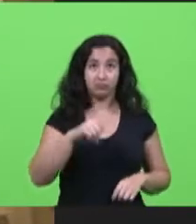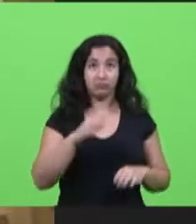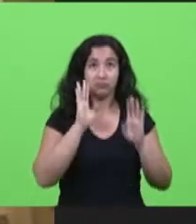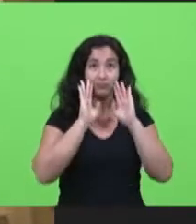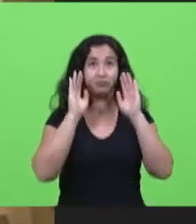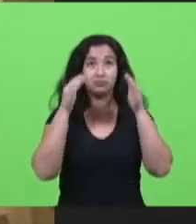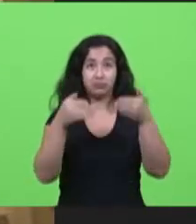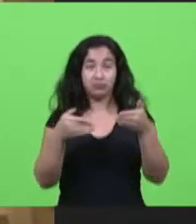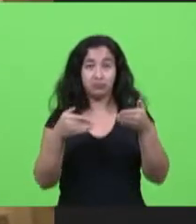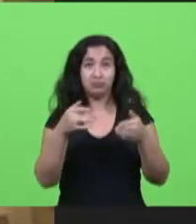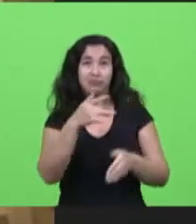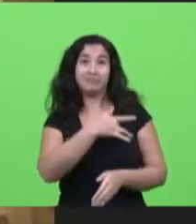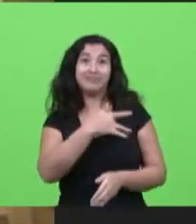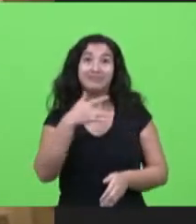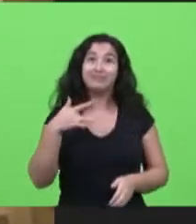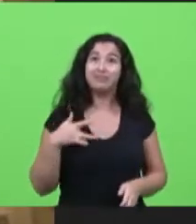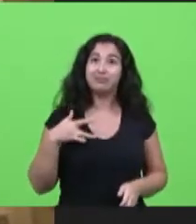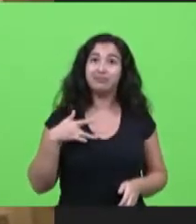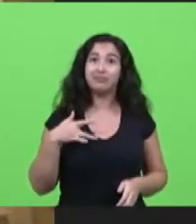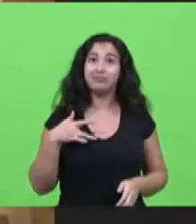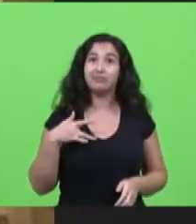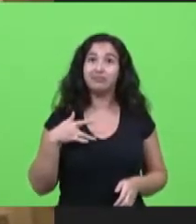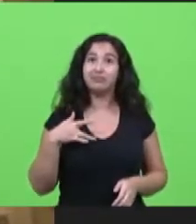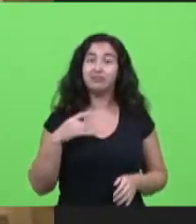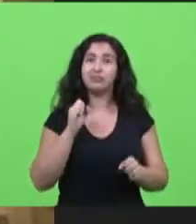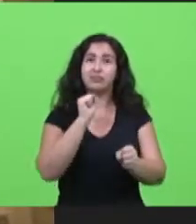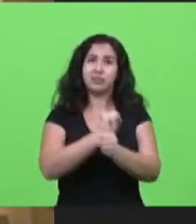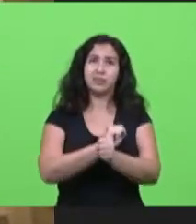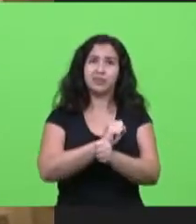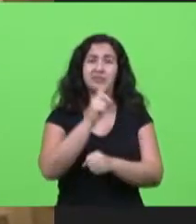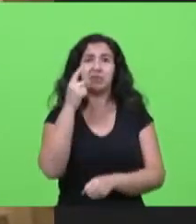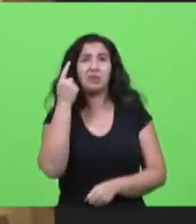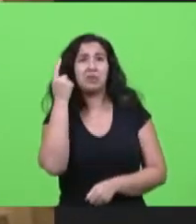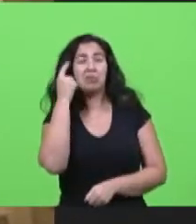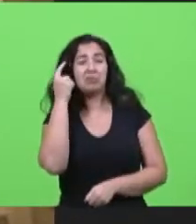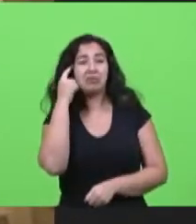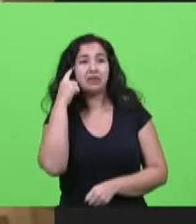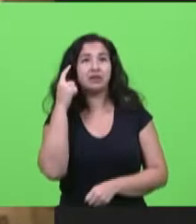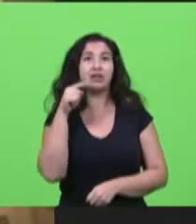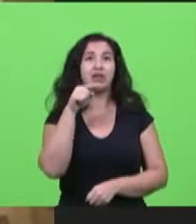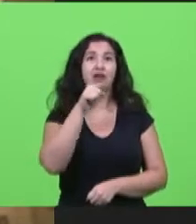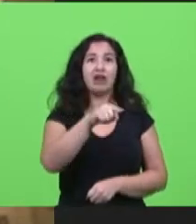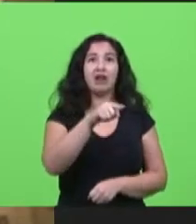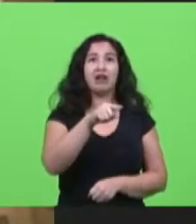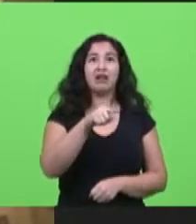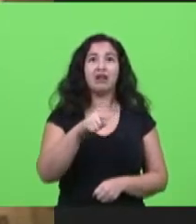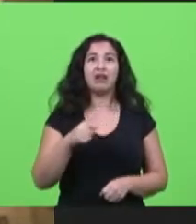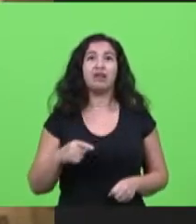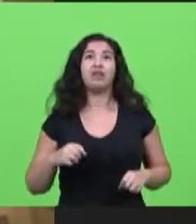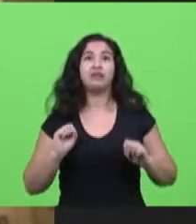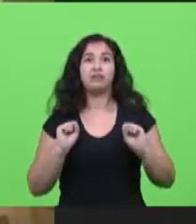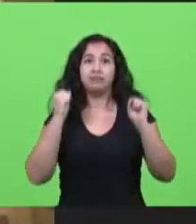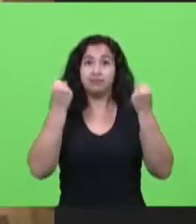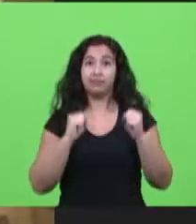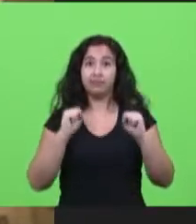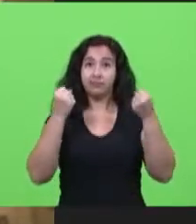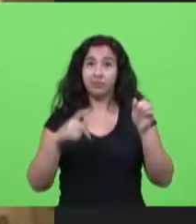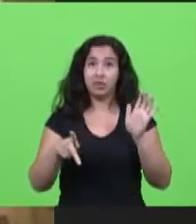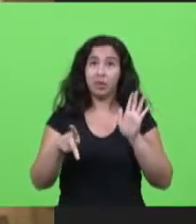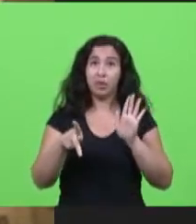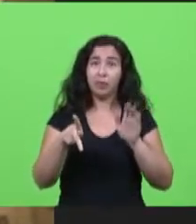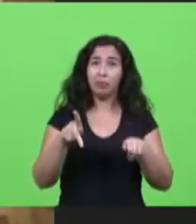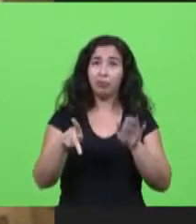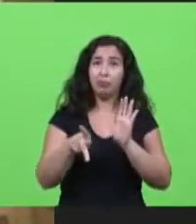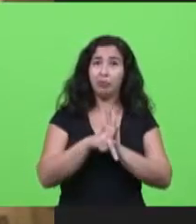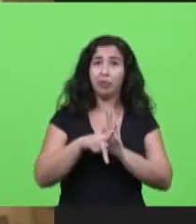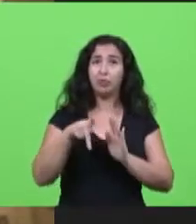com esse negócio de acharmos que a atividade física é apenas o lazer do pai, da mãe e do filho que vão caminhar na rua. Não, atividade física, exercício físico é